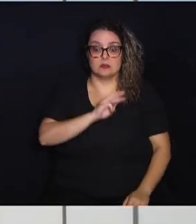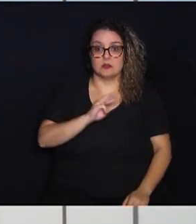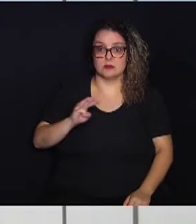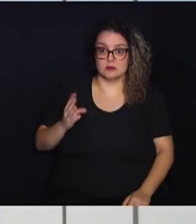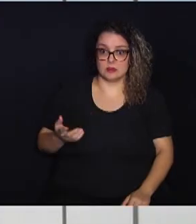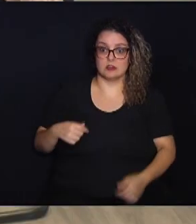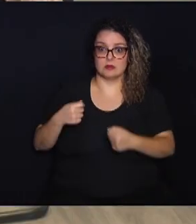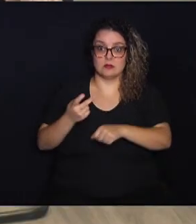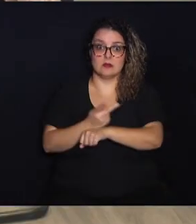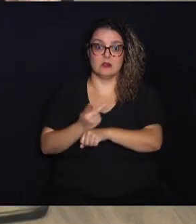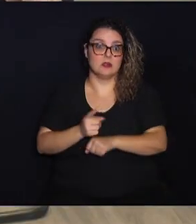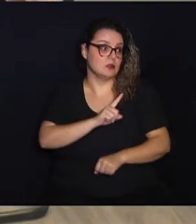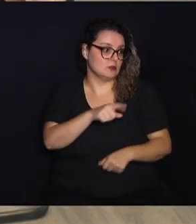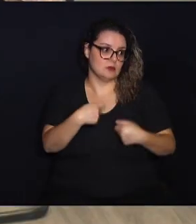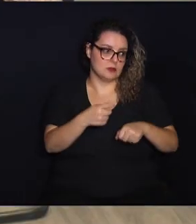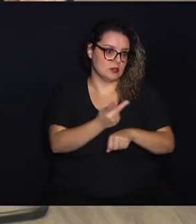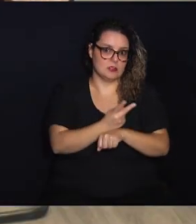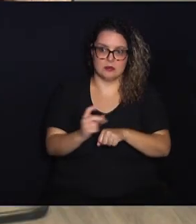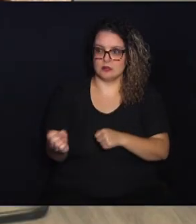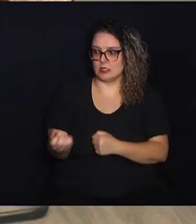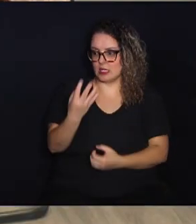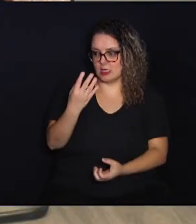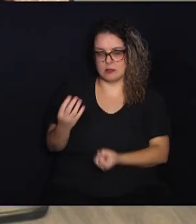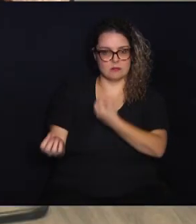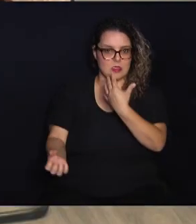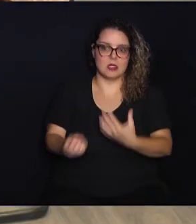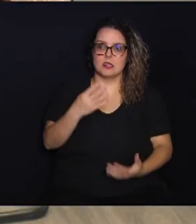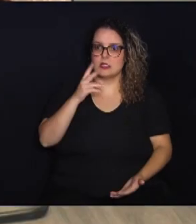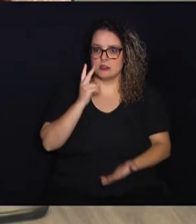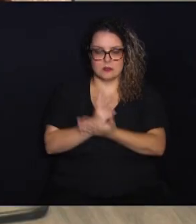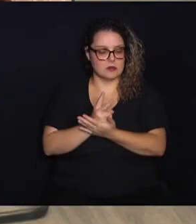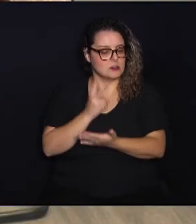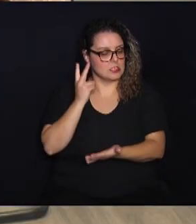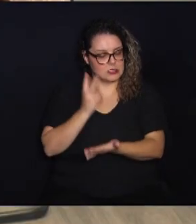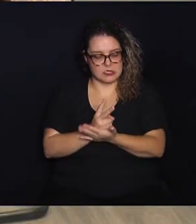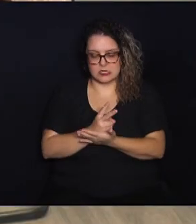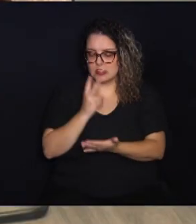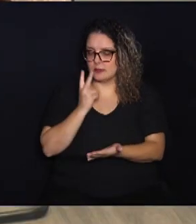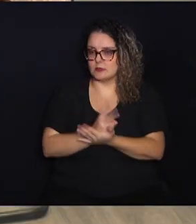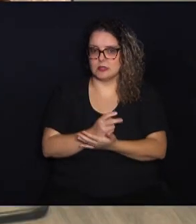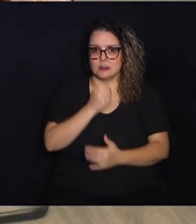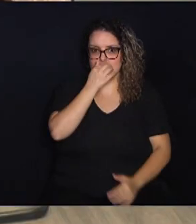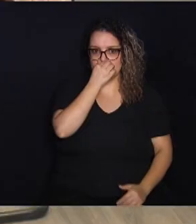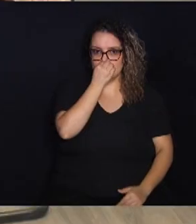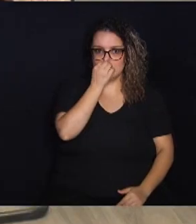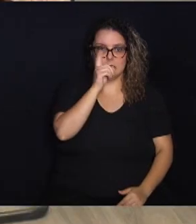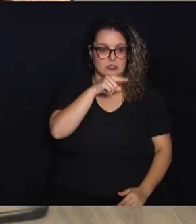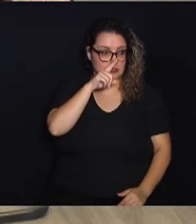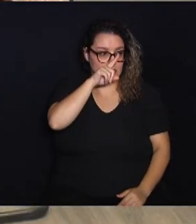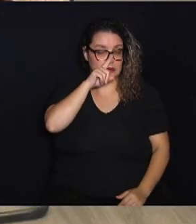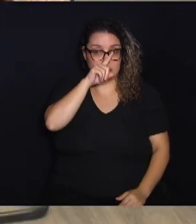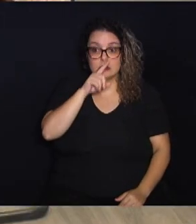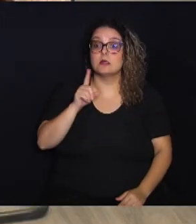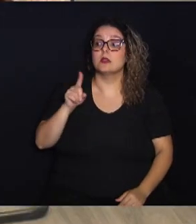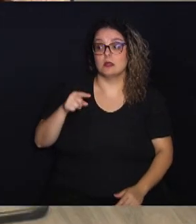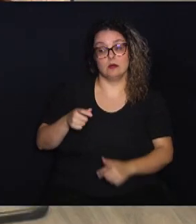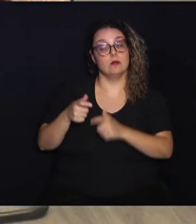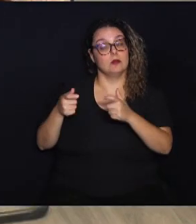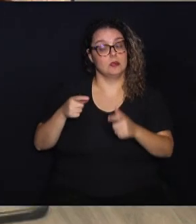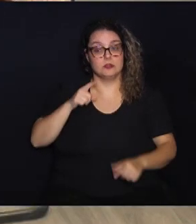Não precisa nem procurar mais, né? Aparece o tempo todo. Isso é um grande perigo, né? Isso é um grande